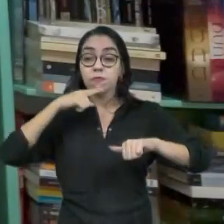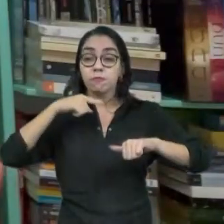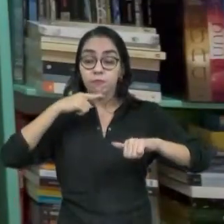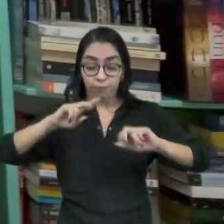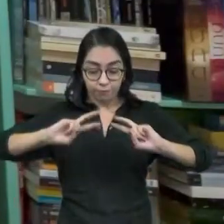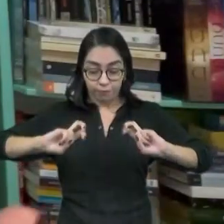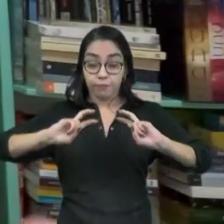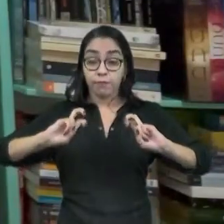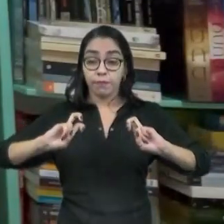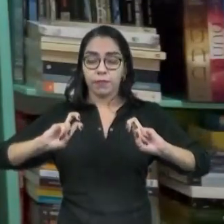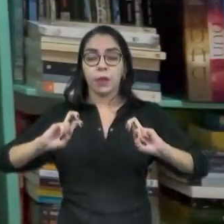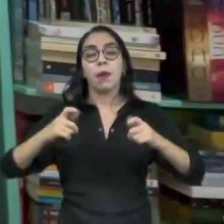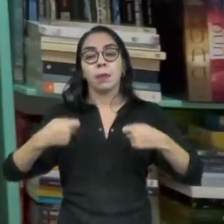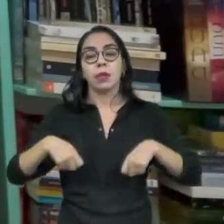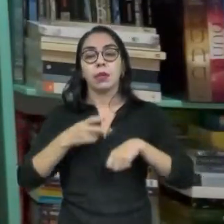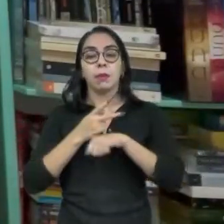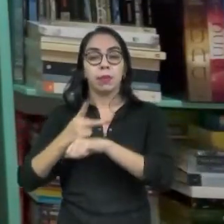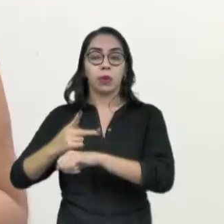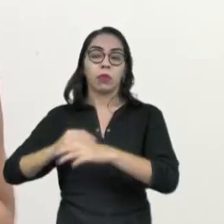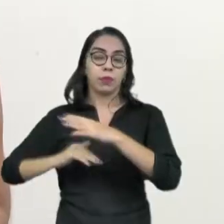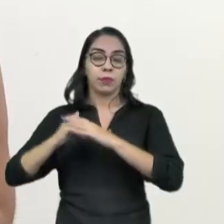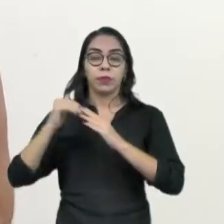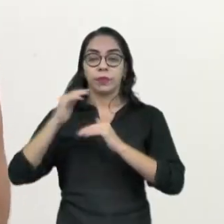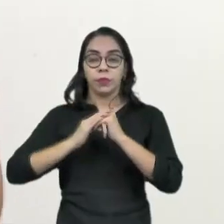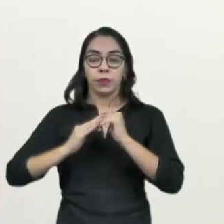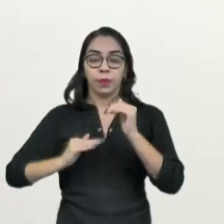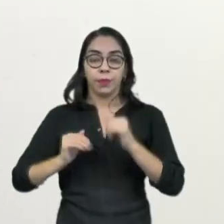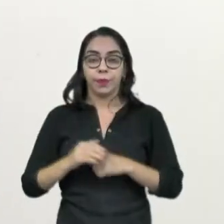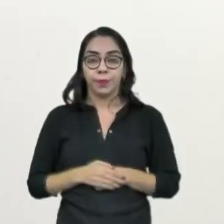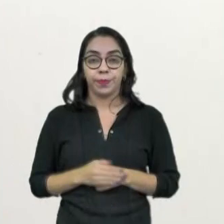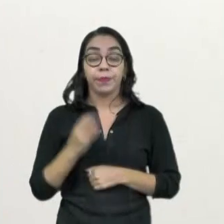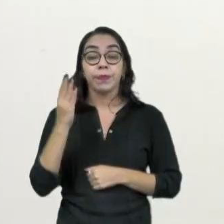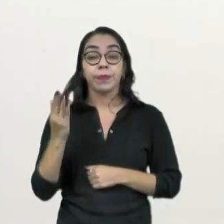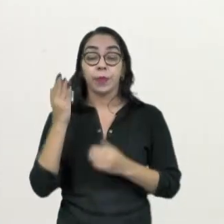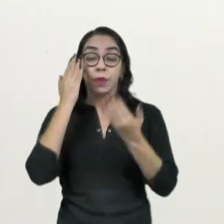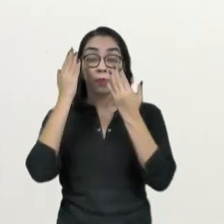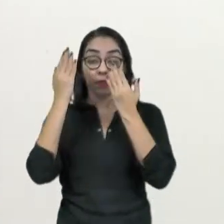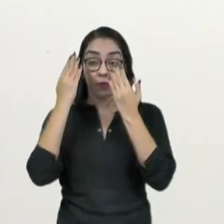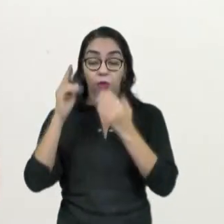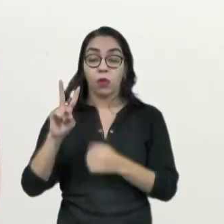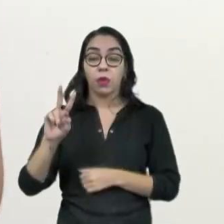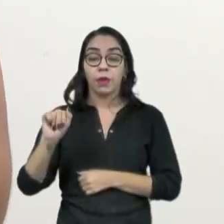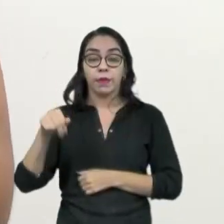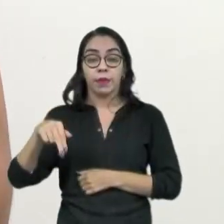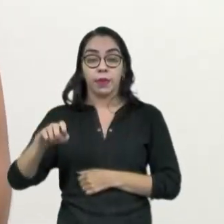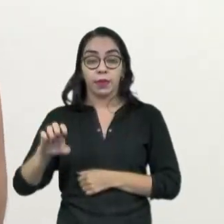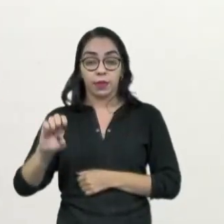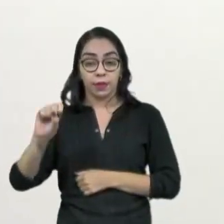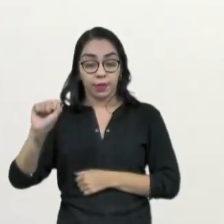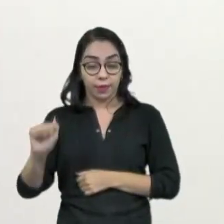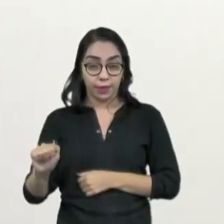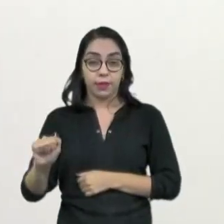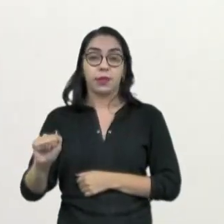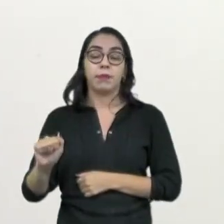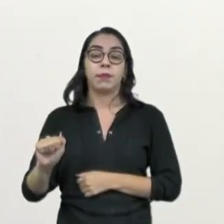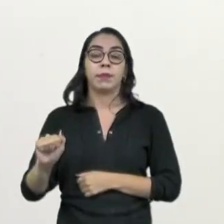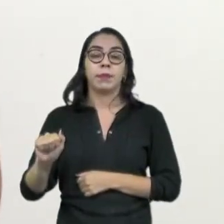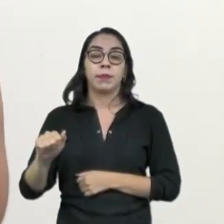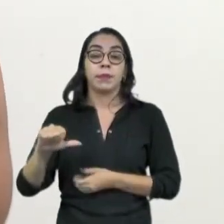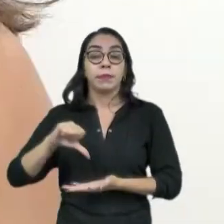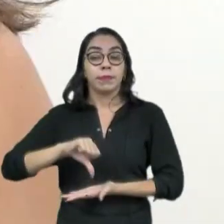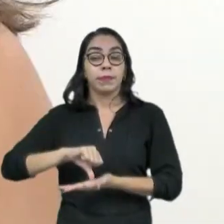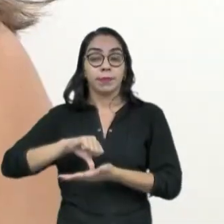você procurar uma ajuda profissional já a psicóloga Vanessa Castro do departamento de saúde Assistência Social da